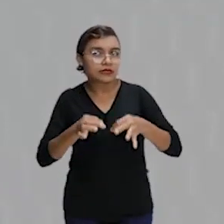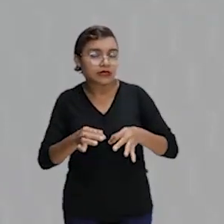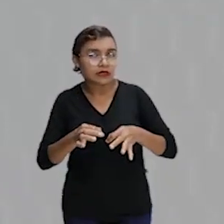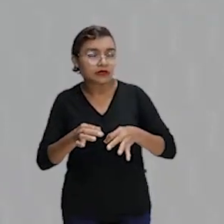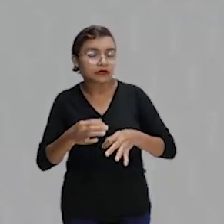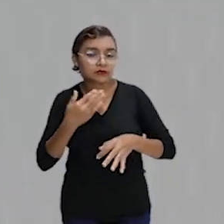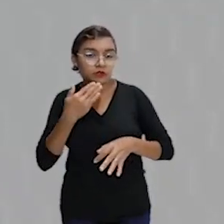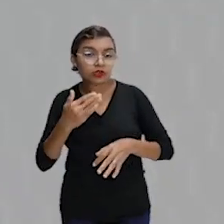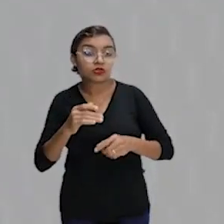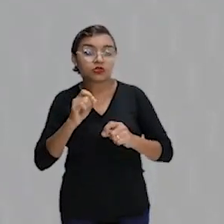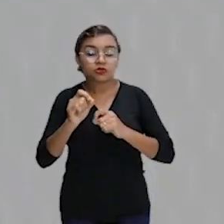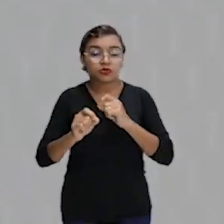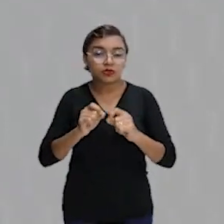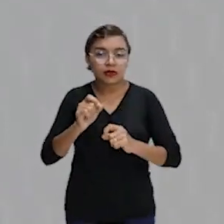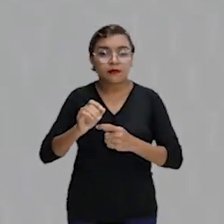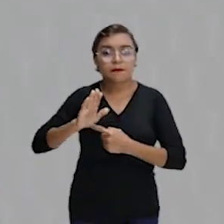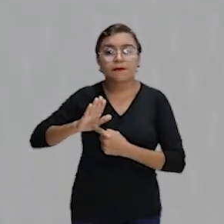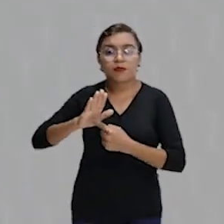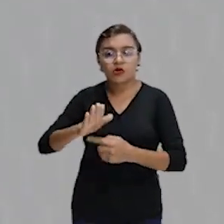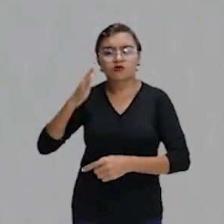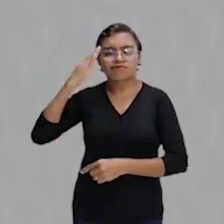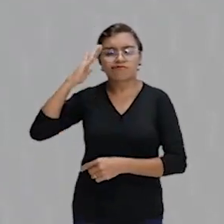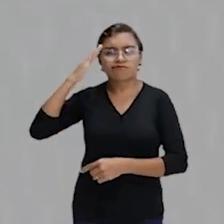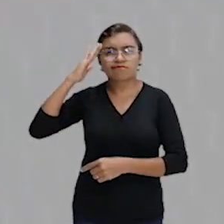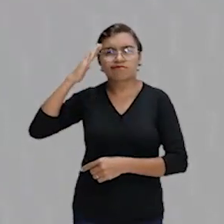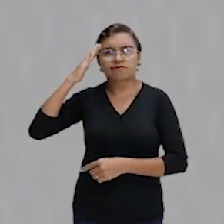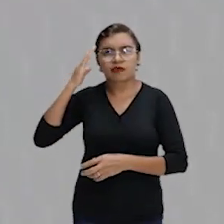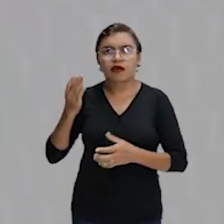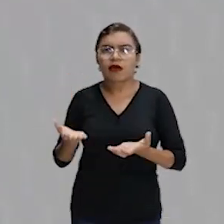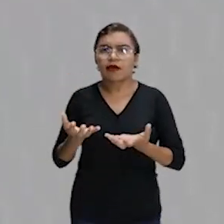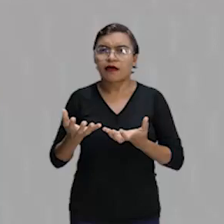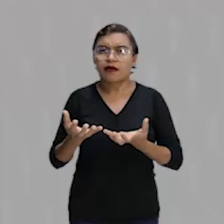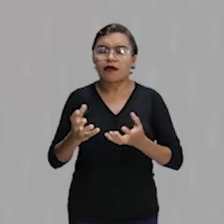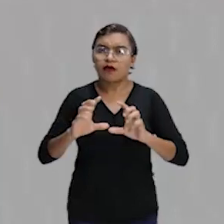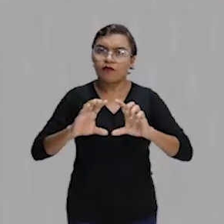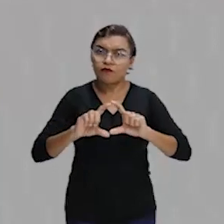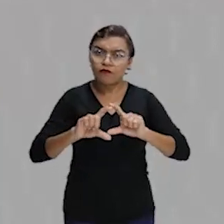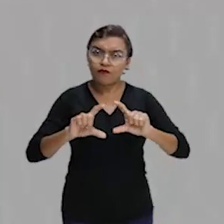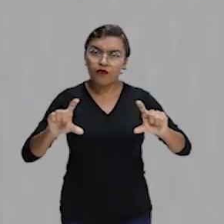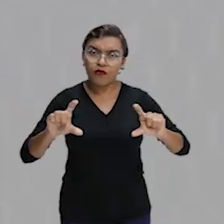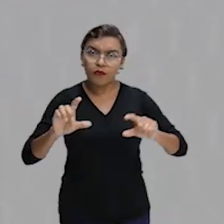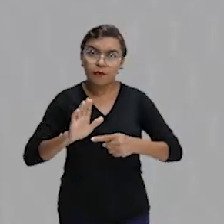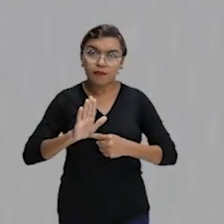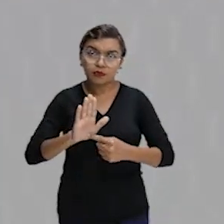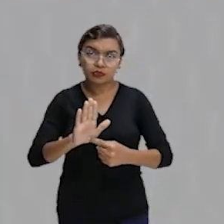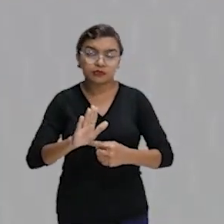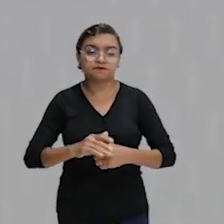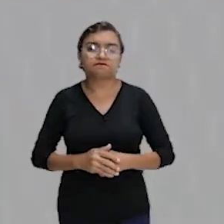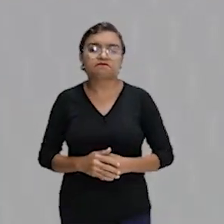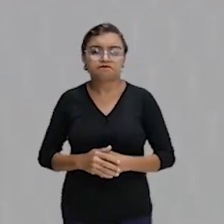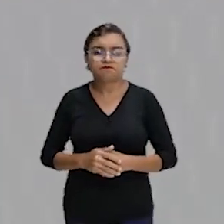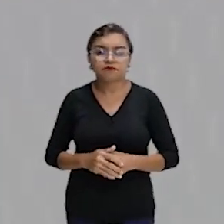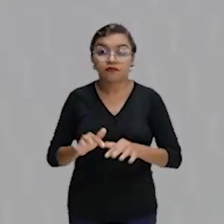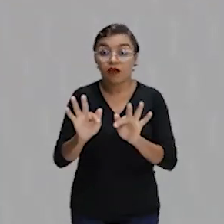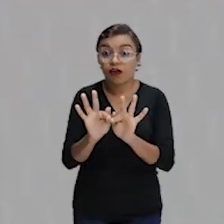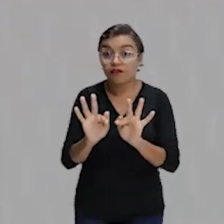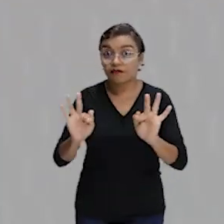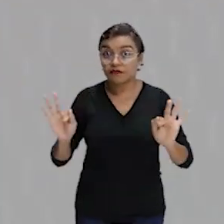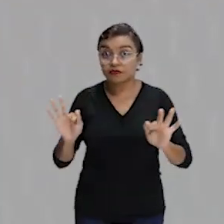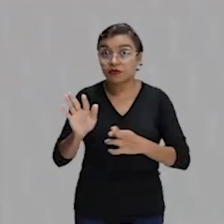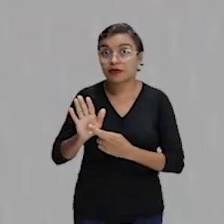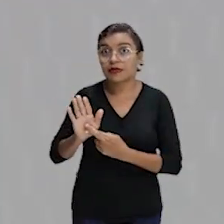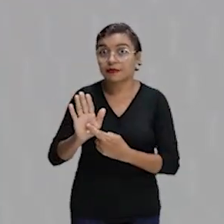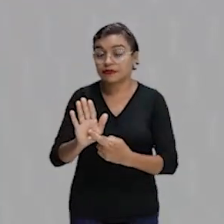aqui já está te deixando entender que ele quer uma fórmula, tá? E está muito claro, ó, a função que